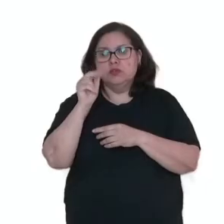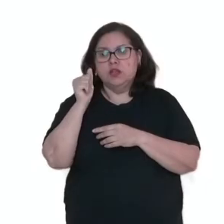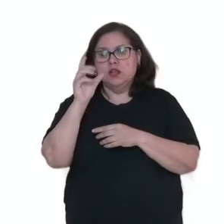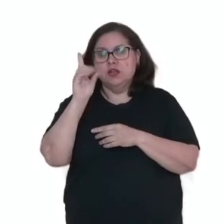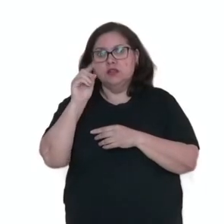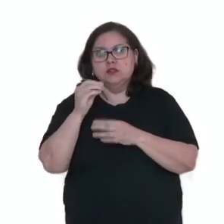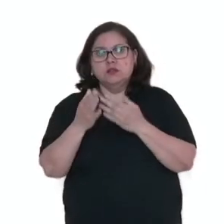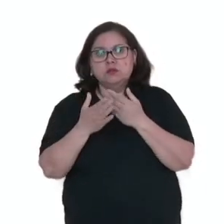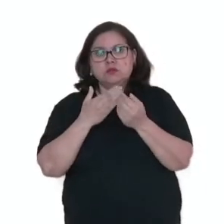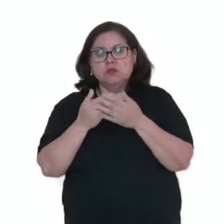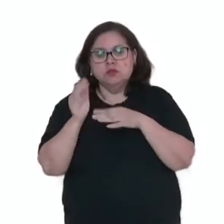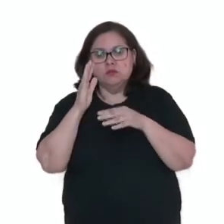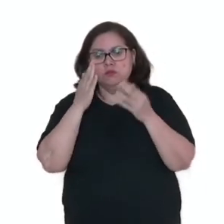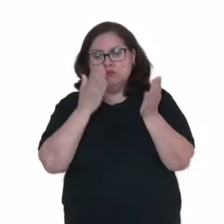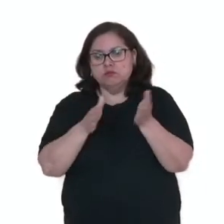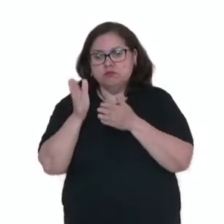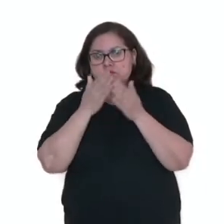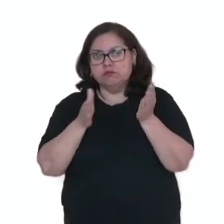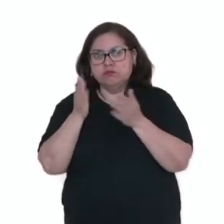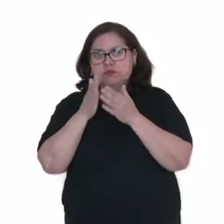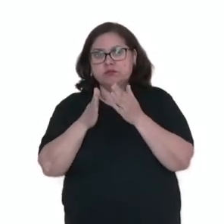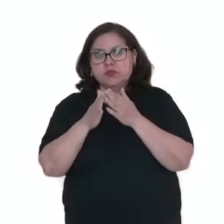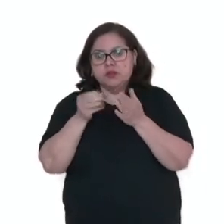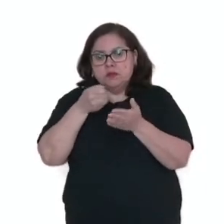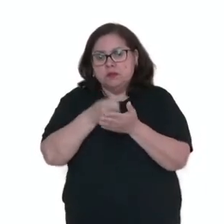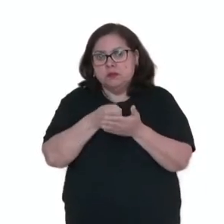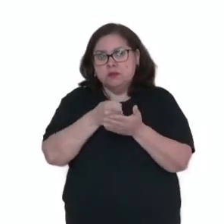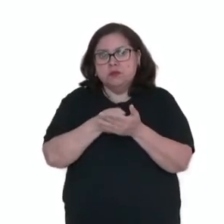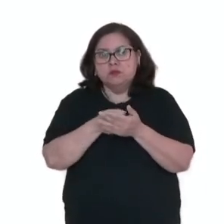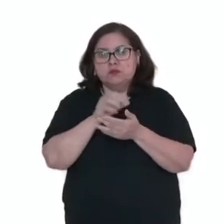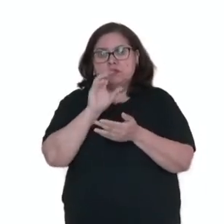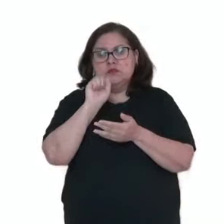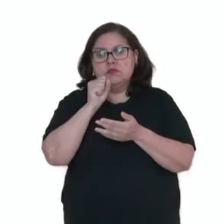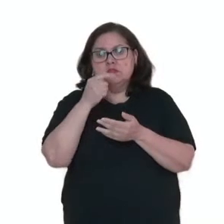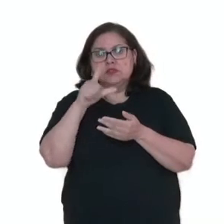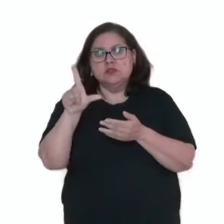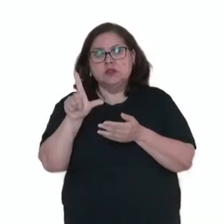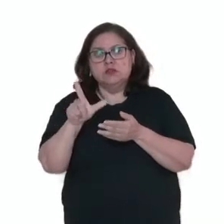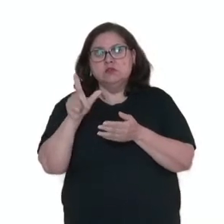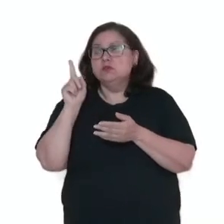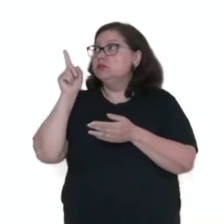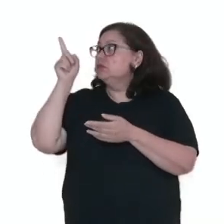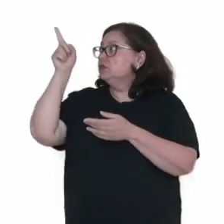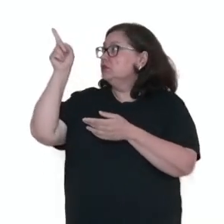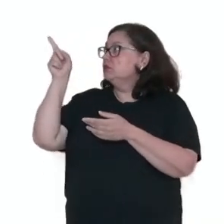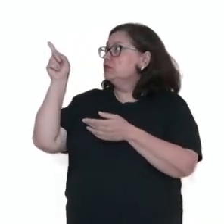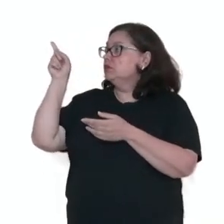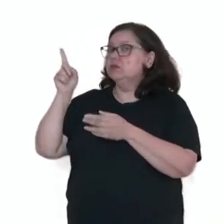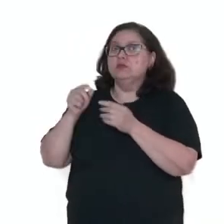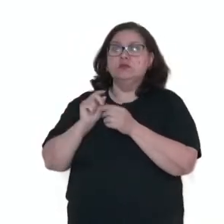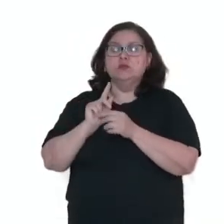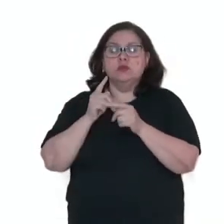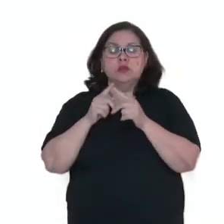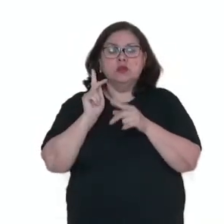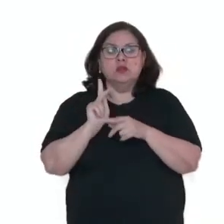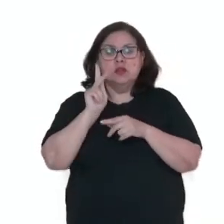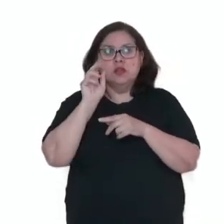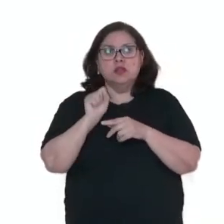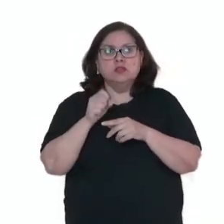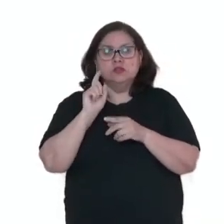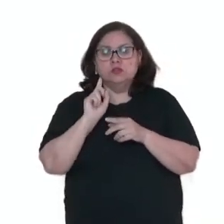íons produzirá a precipitação do sal, fosfato de cálcio, pois o Ks nunca